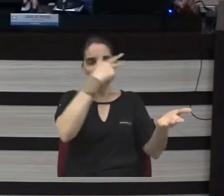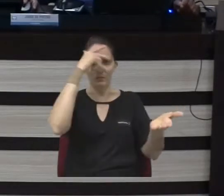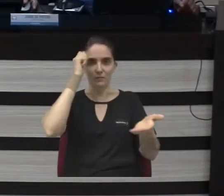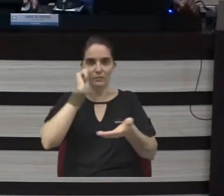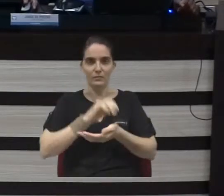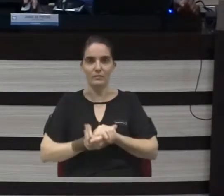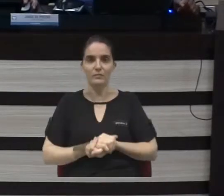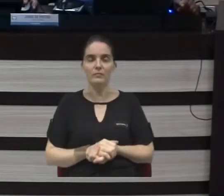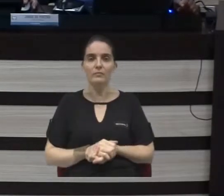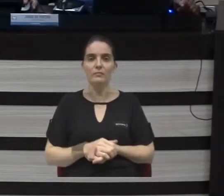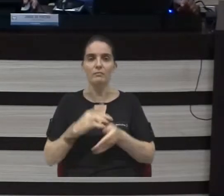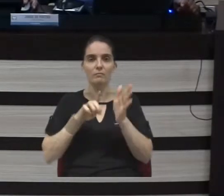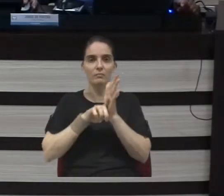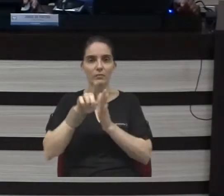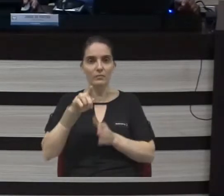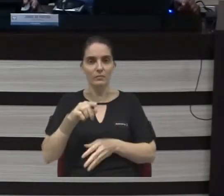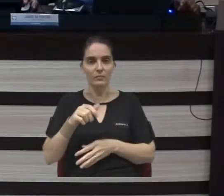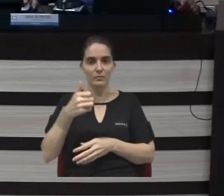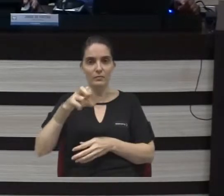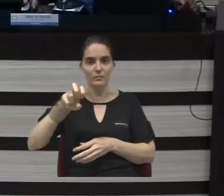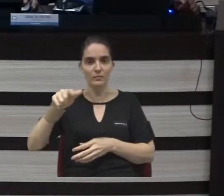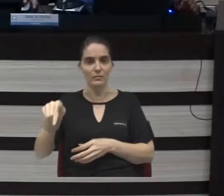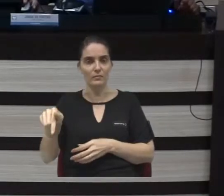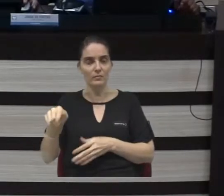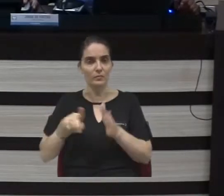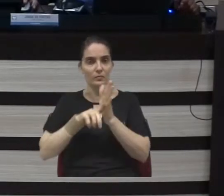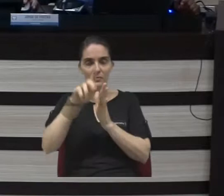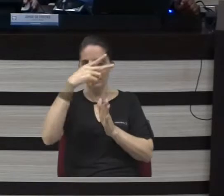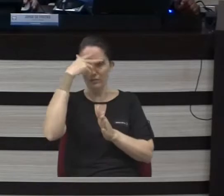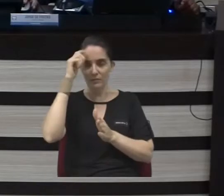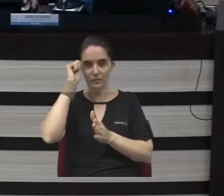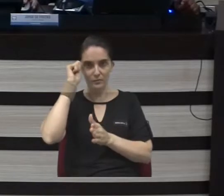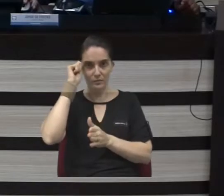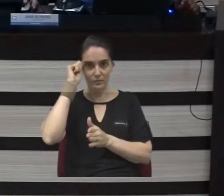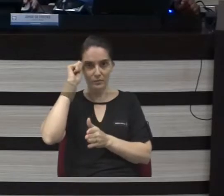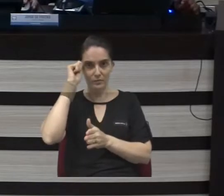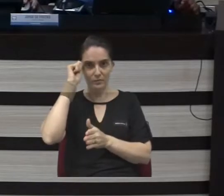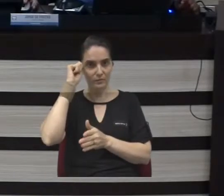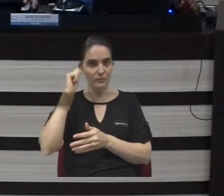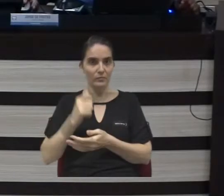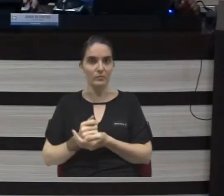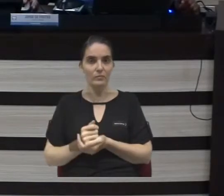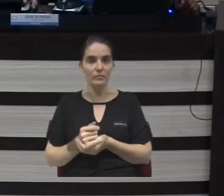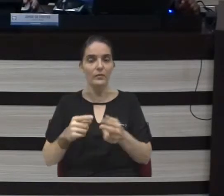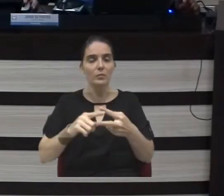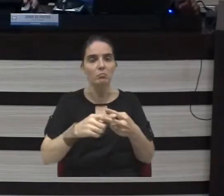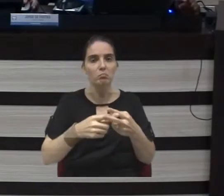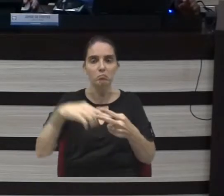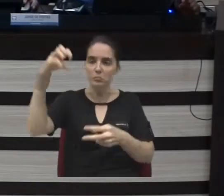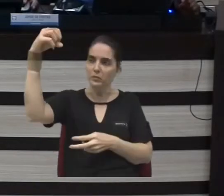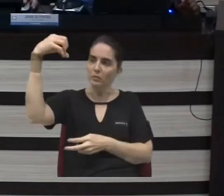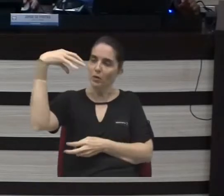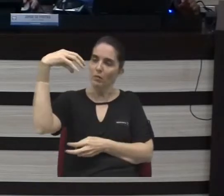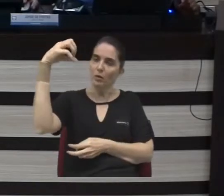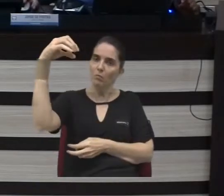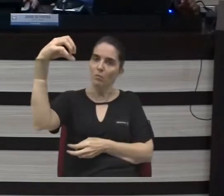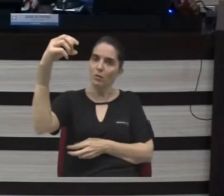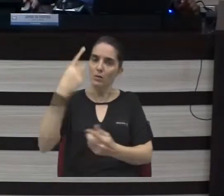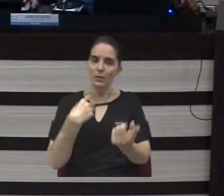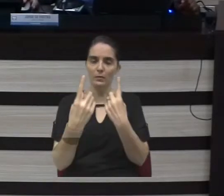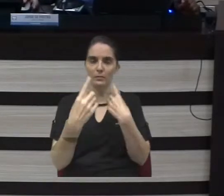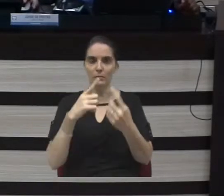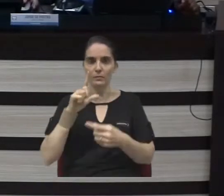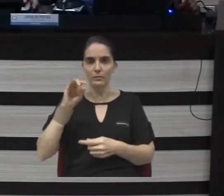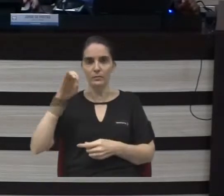Requerimento 57/2019 requer informações ao Poder Executivo sobre a manutenção da iluminação da rodovia